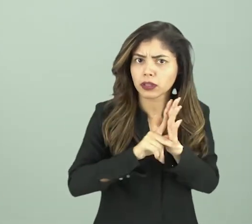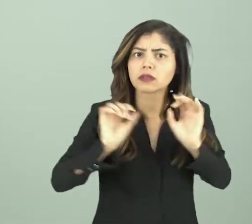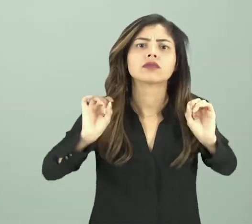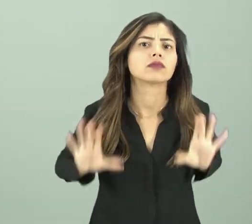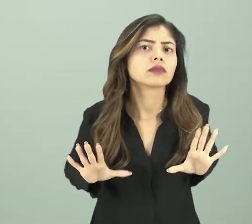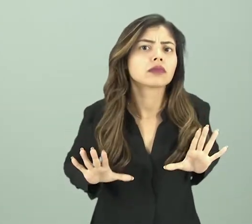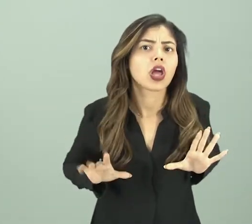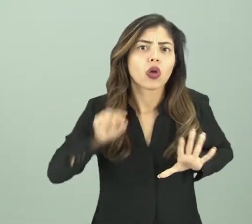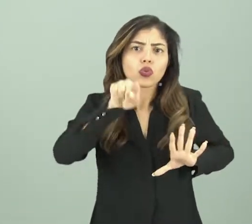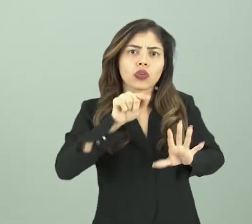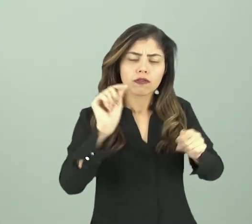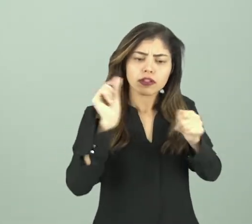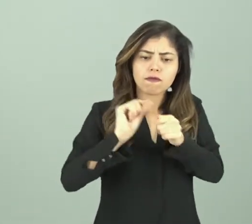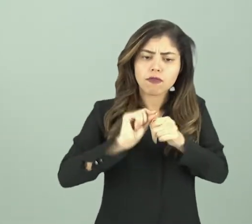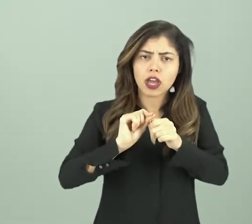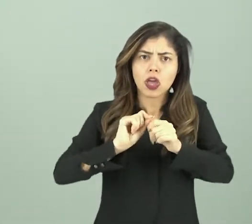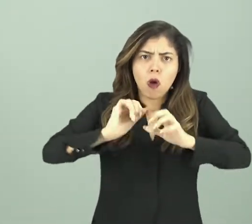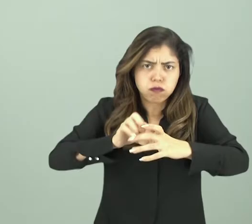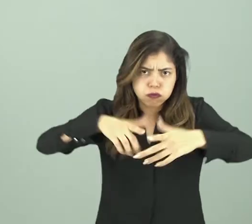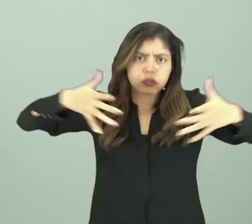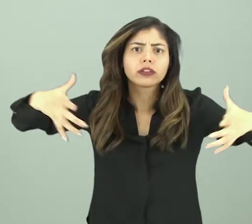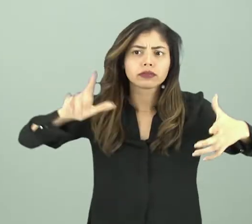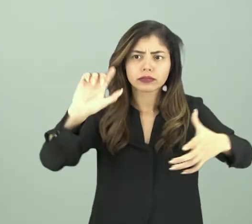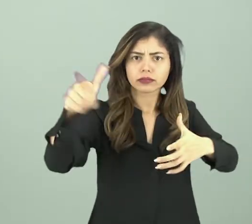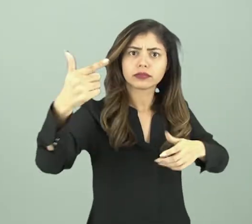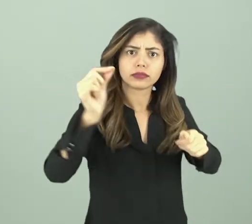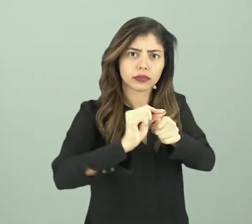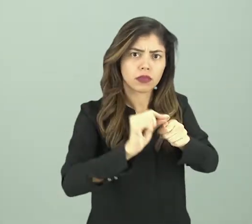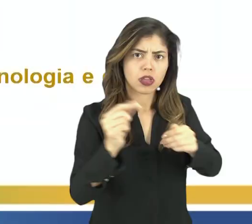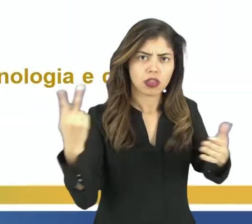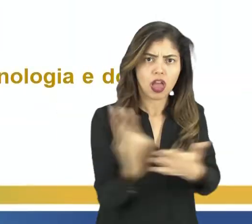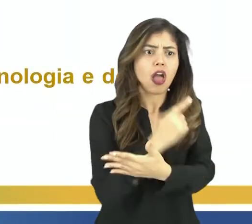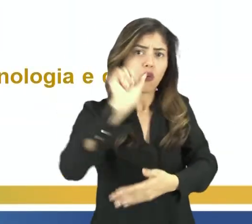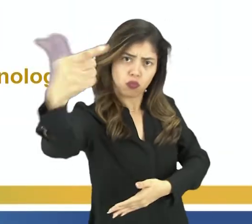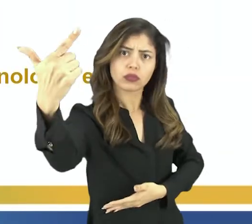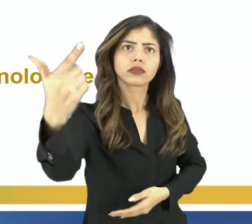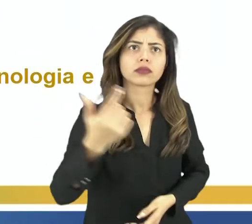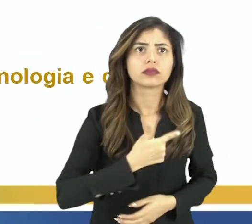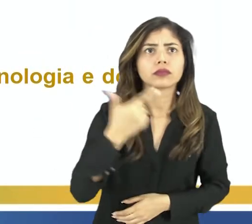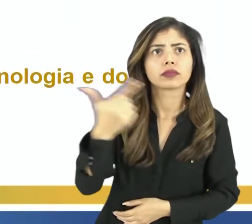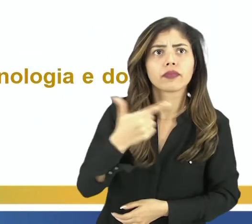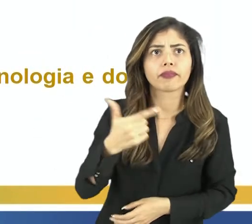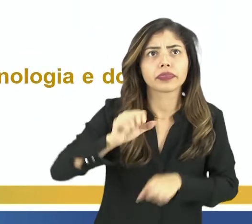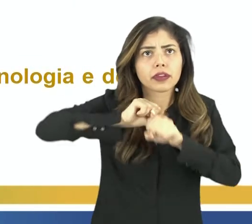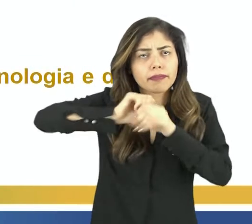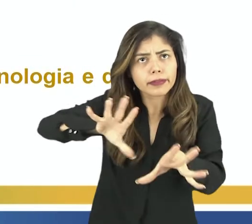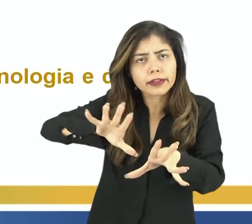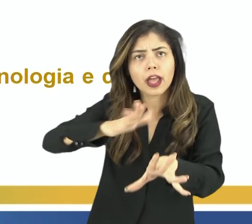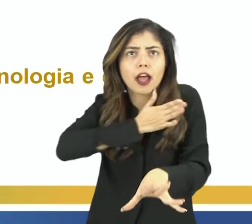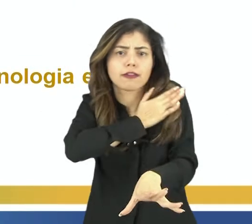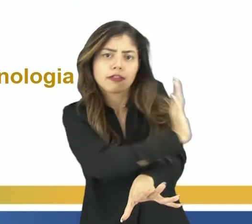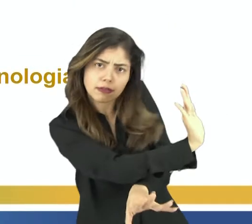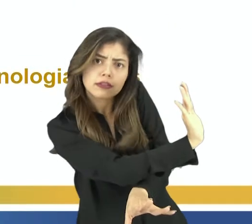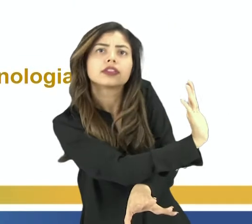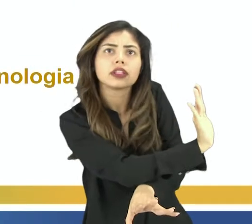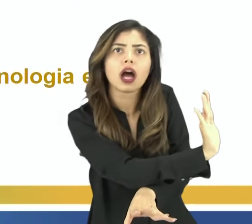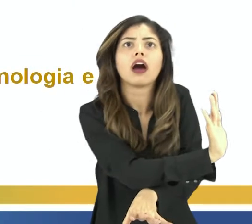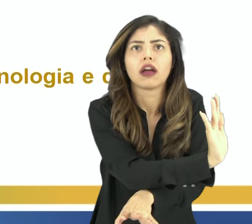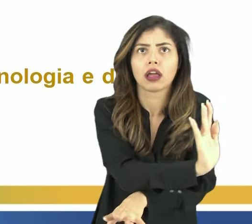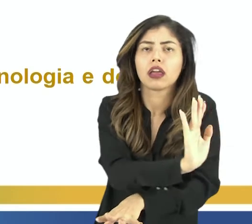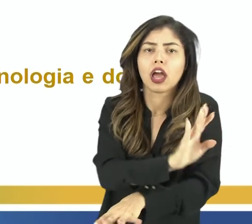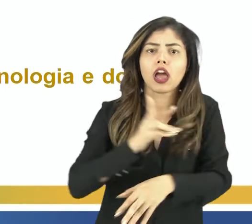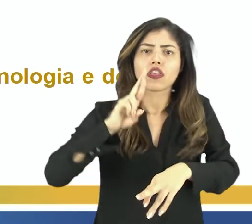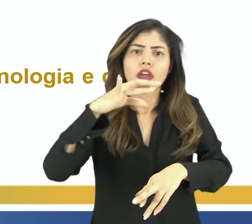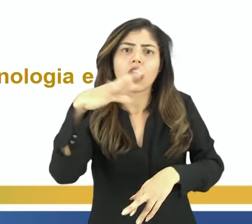casos. Tudo que você faz com exagero prejudica o outro. A segunda coisa é a eliminação do racismo, que é o preconceito